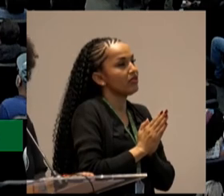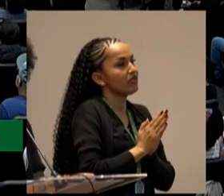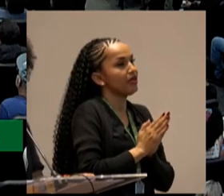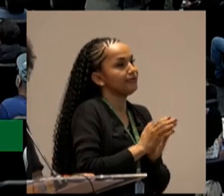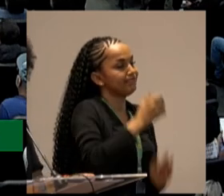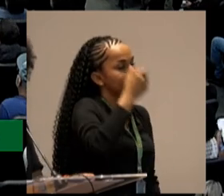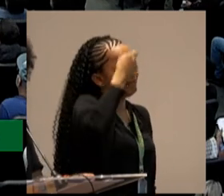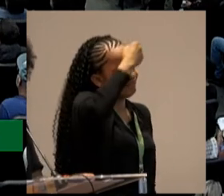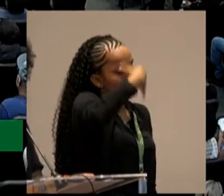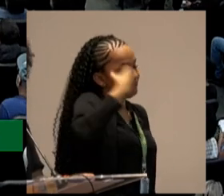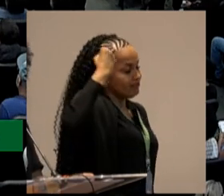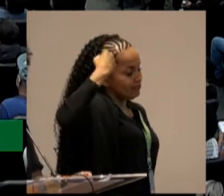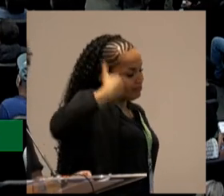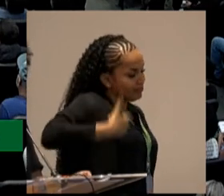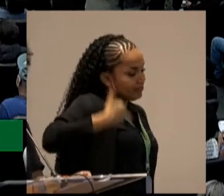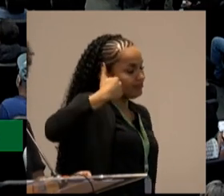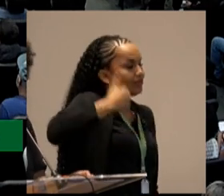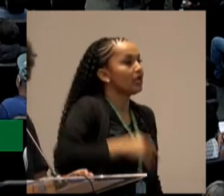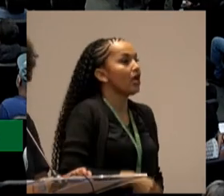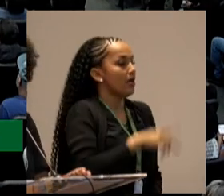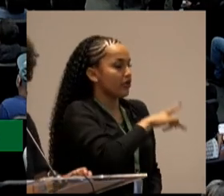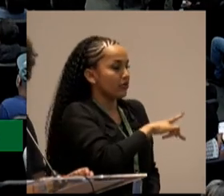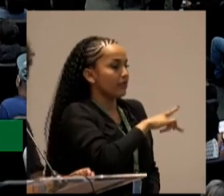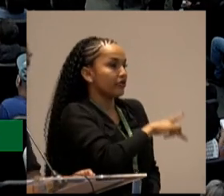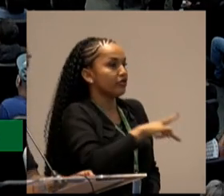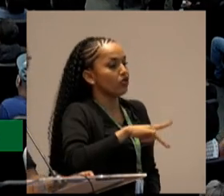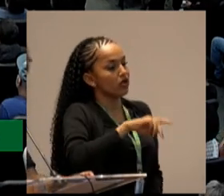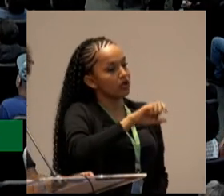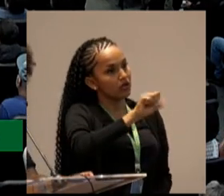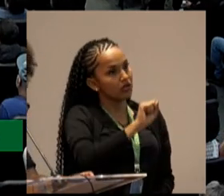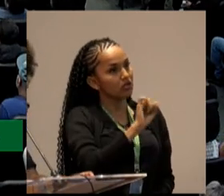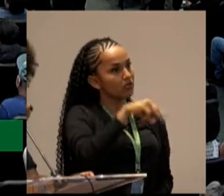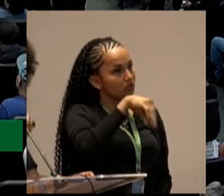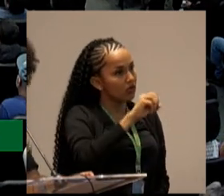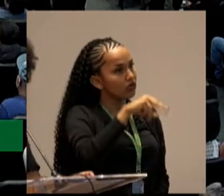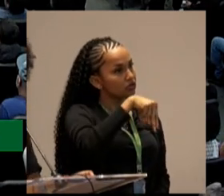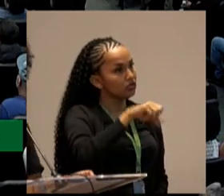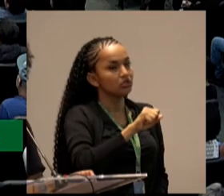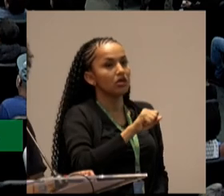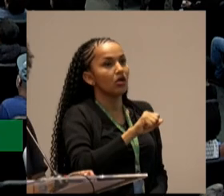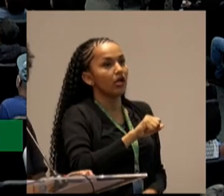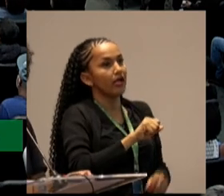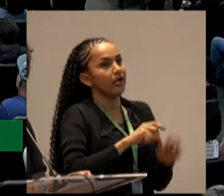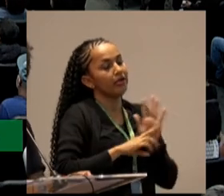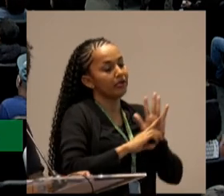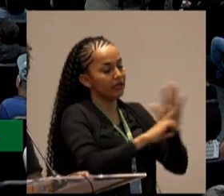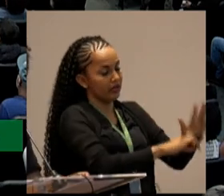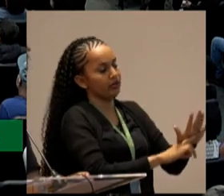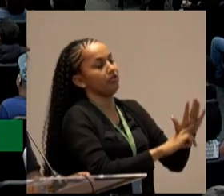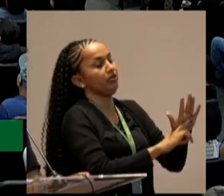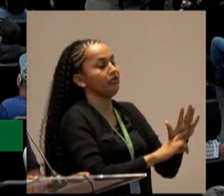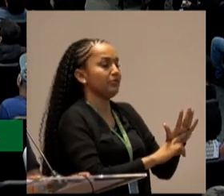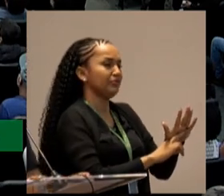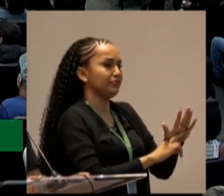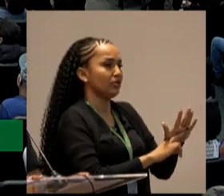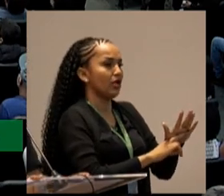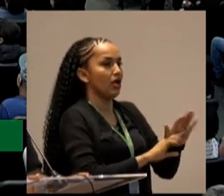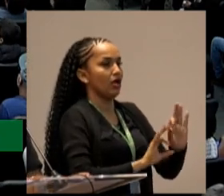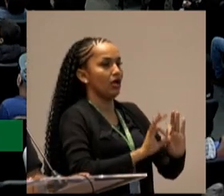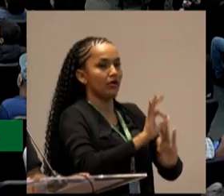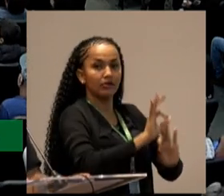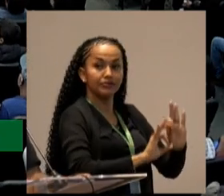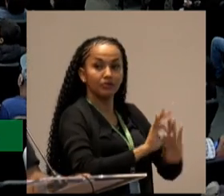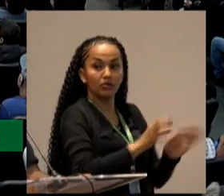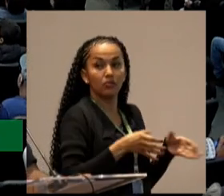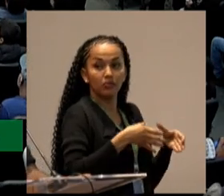autodescrição. Professora Simone dos Santos Ribeiro, representando a comissão organizadora do evento.